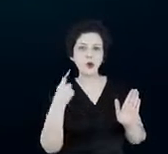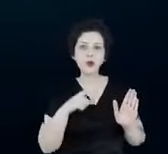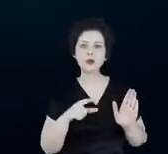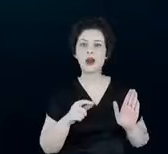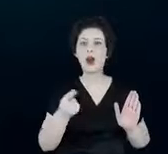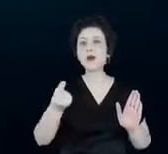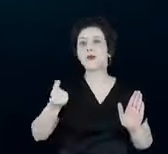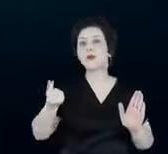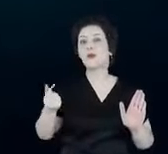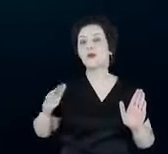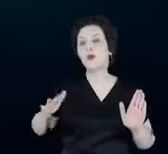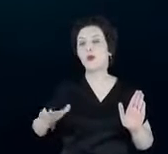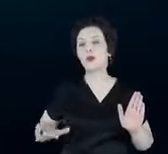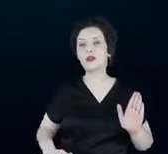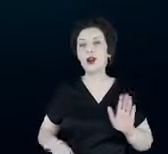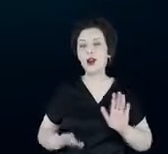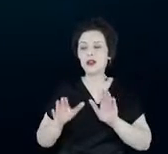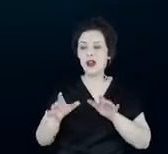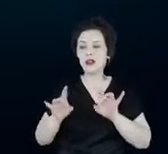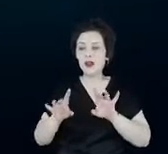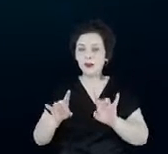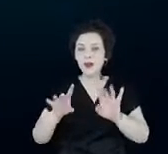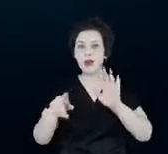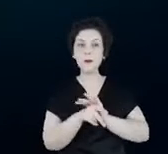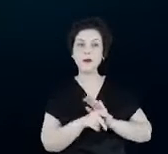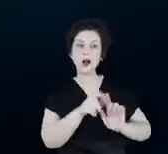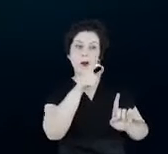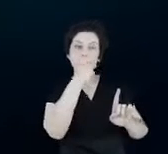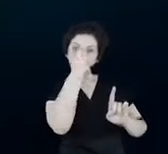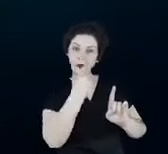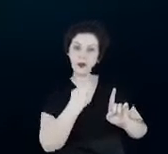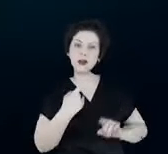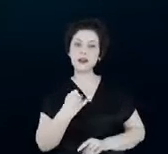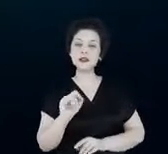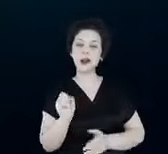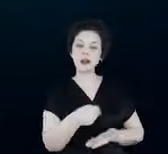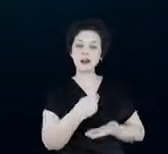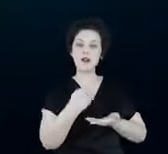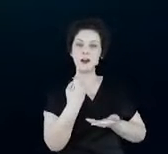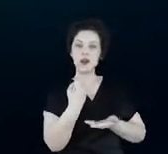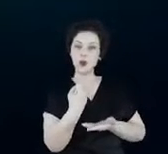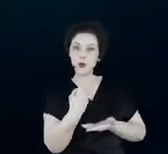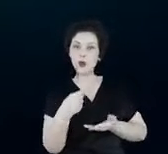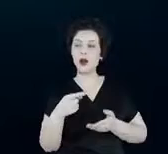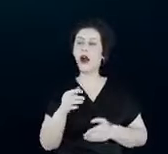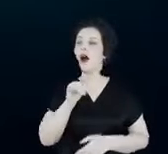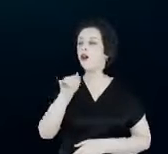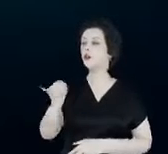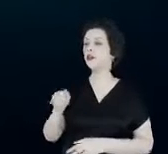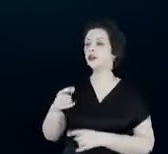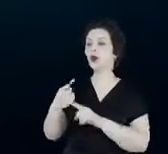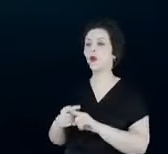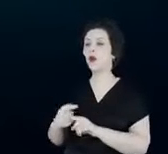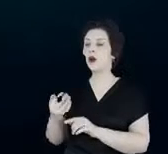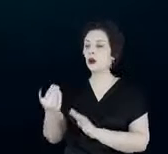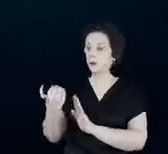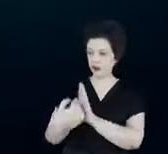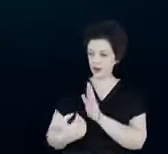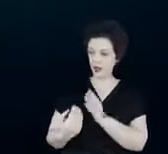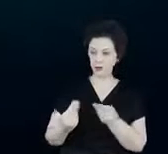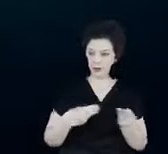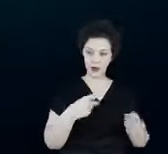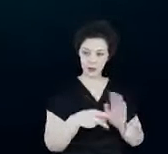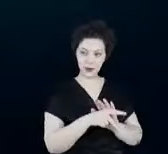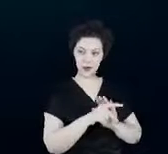promoções específicas com clientes se eles soltam uma marca de cerveja você chega para concorrente falar da Speed desconto para esse cliente